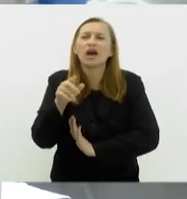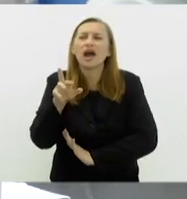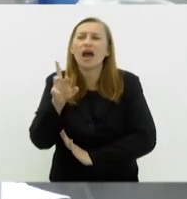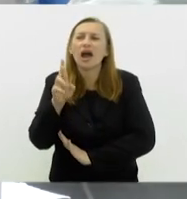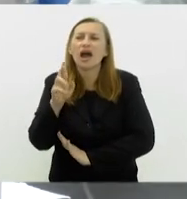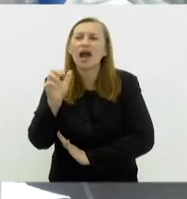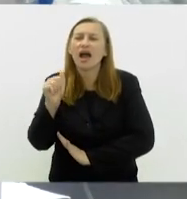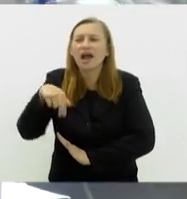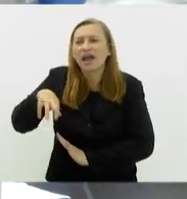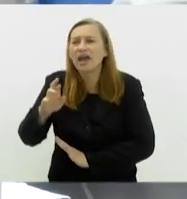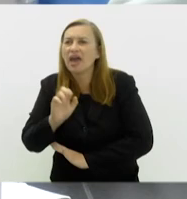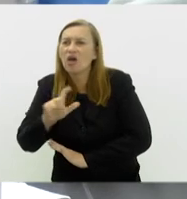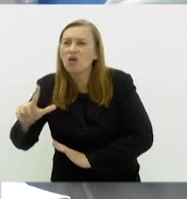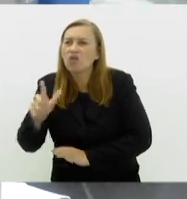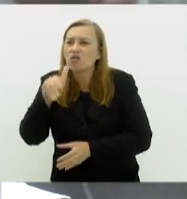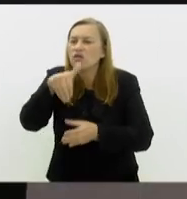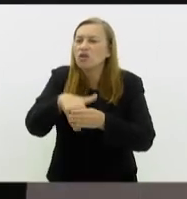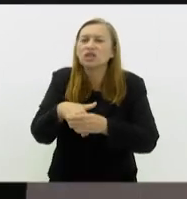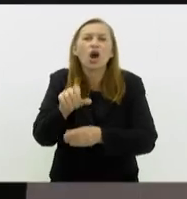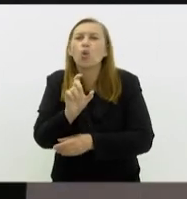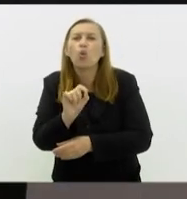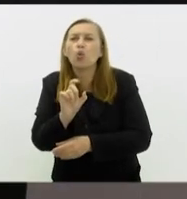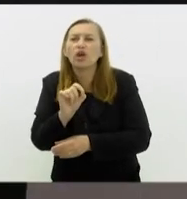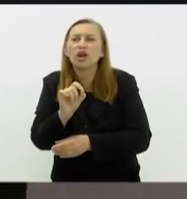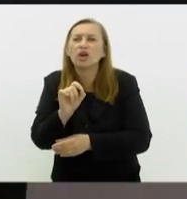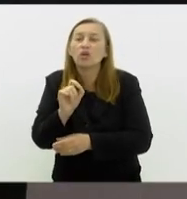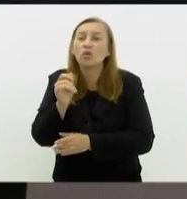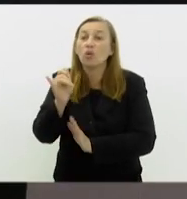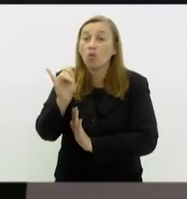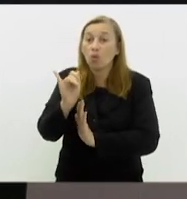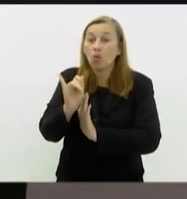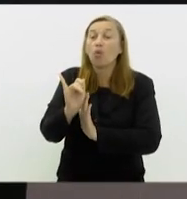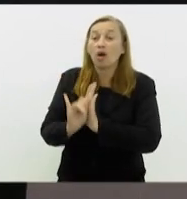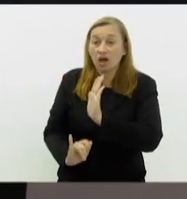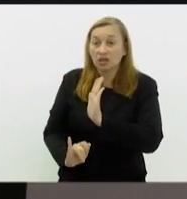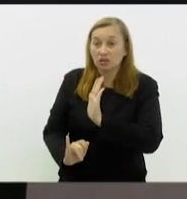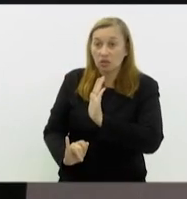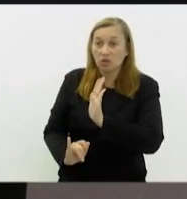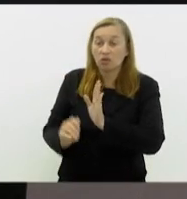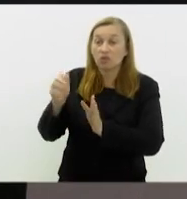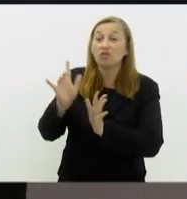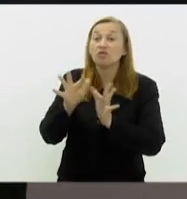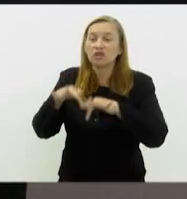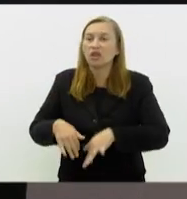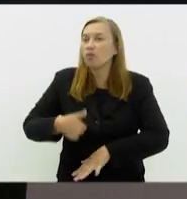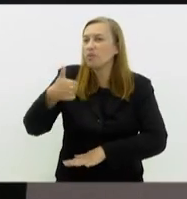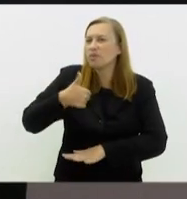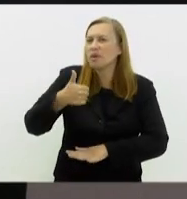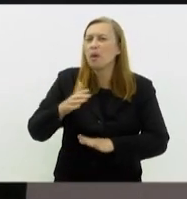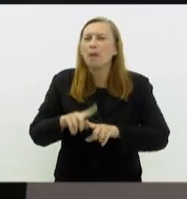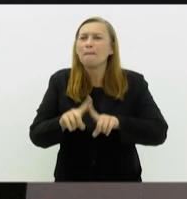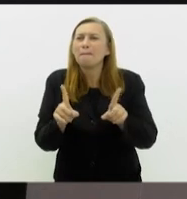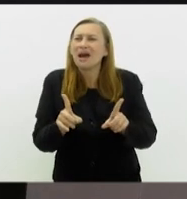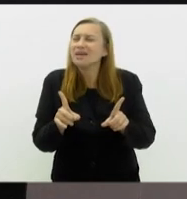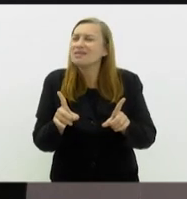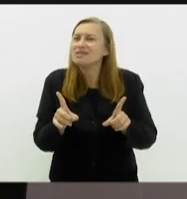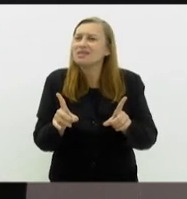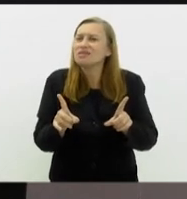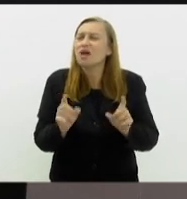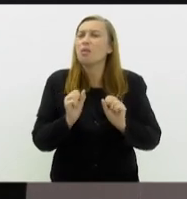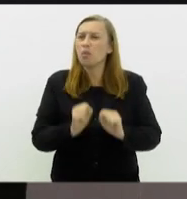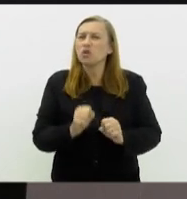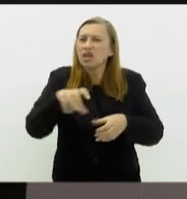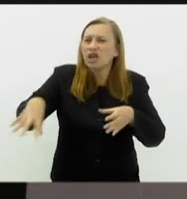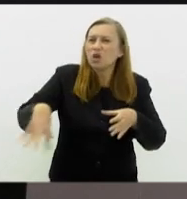né Nós vamos votar aqui o qu o o relatório final o primeiro relatório sei mas alguém vai vai vai poder